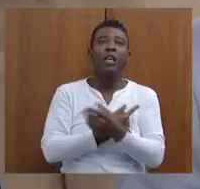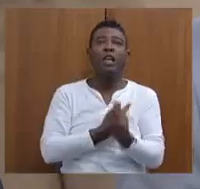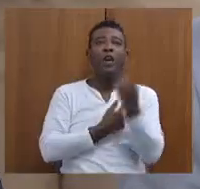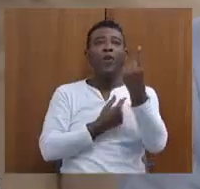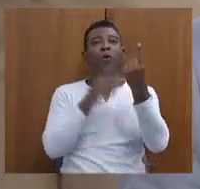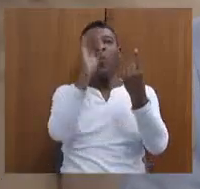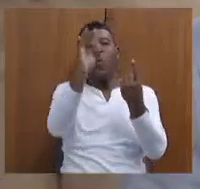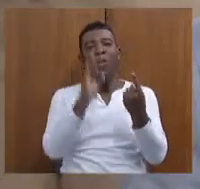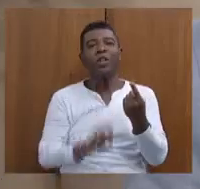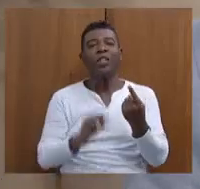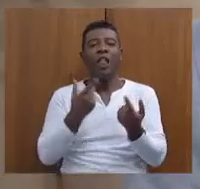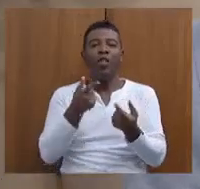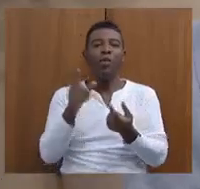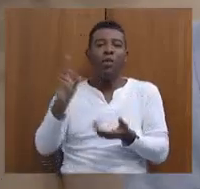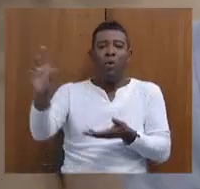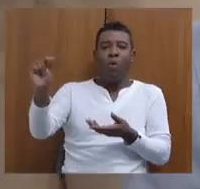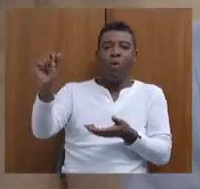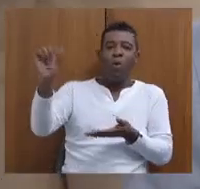fapemig